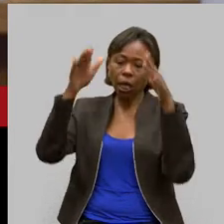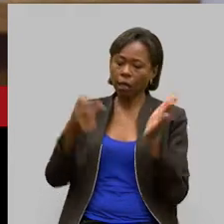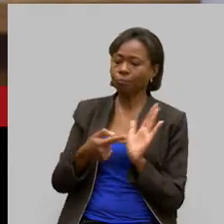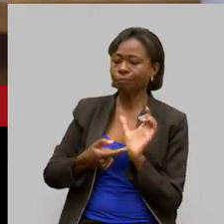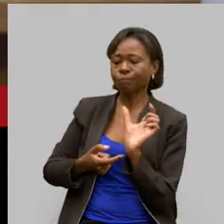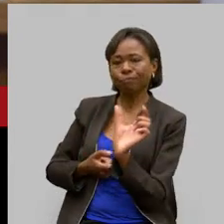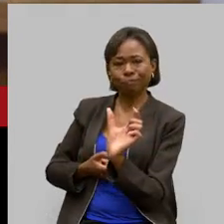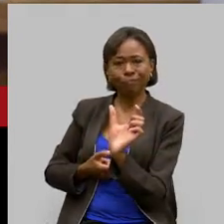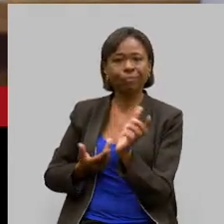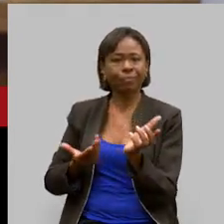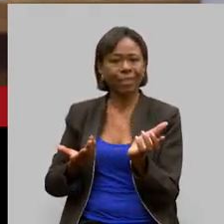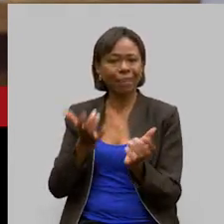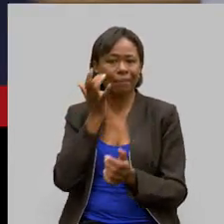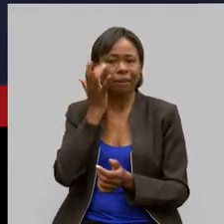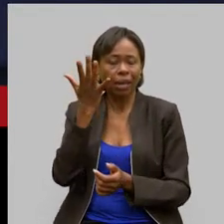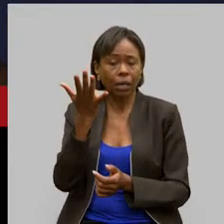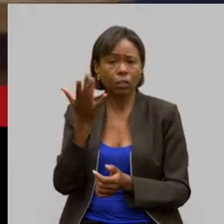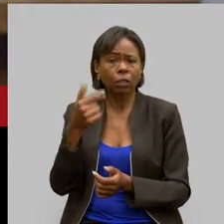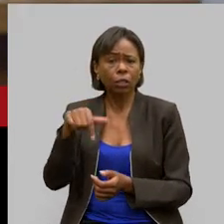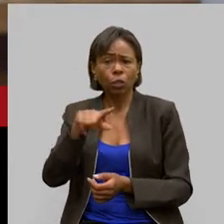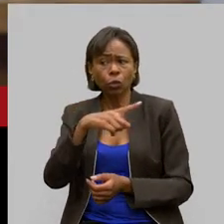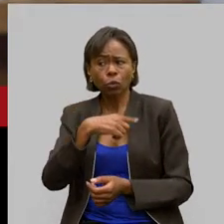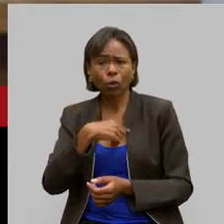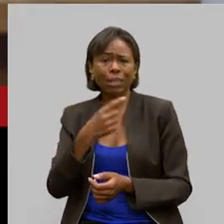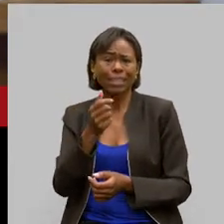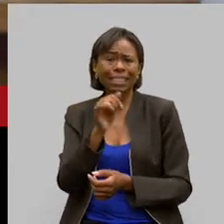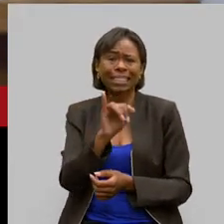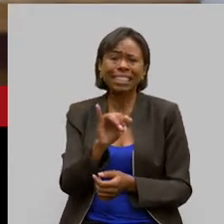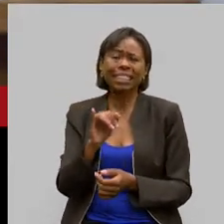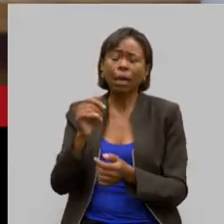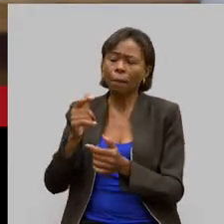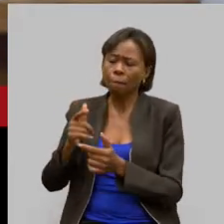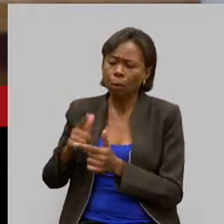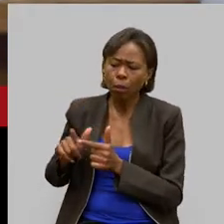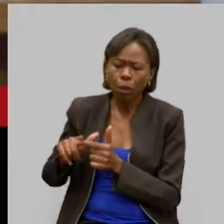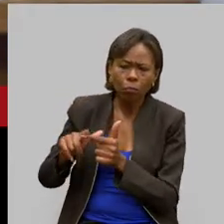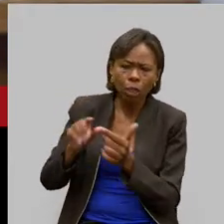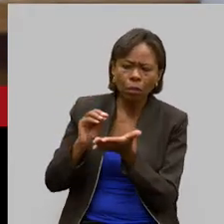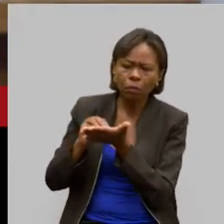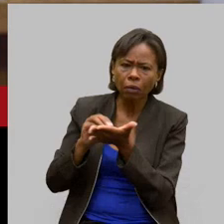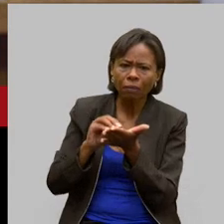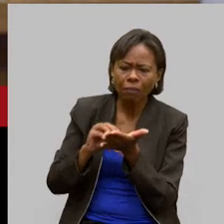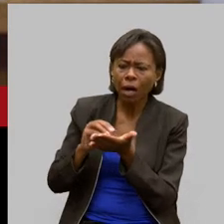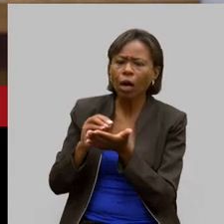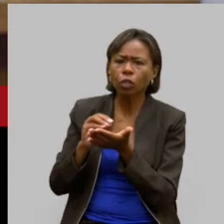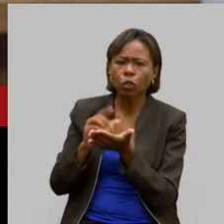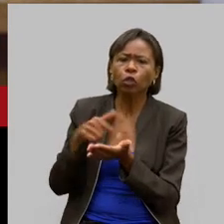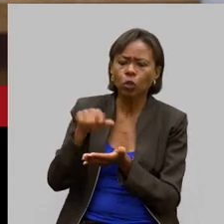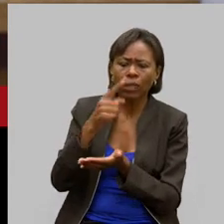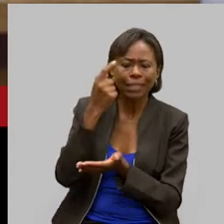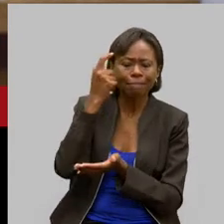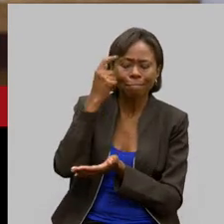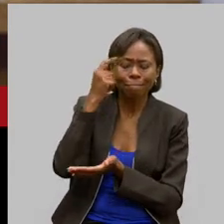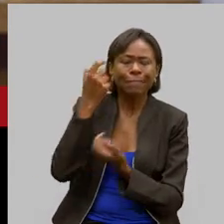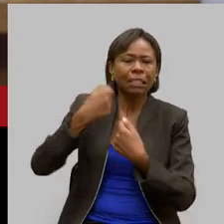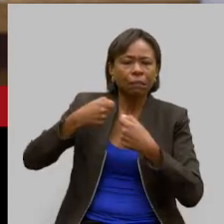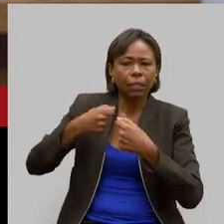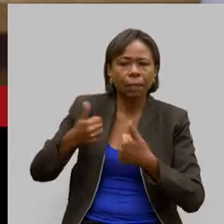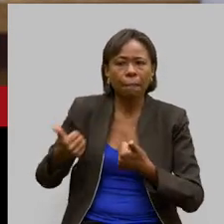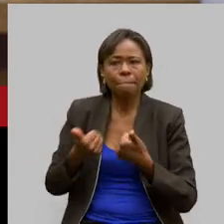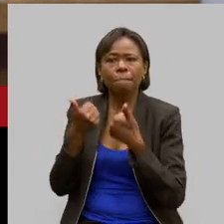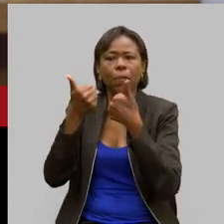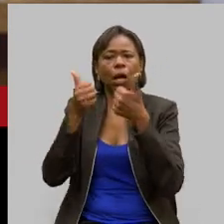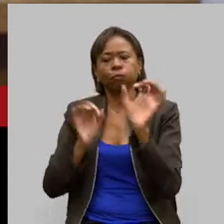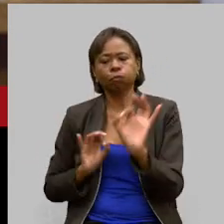gente quanto mais demandas a gente vai ter essa consciência de que precisamos ou não melhorar e precisamos efetivar outras